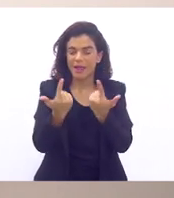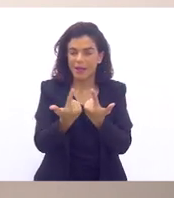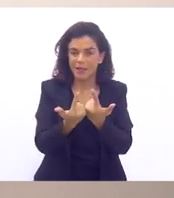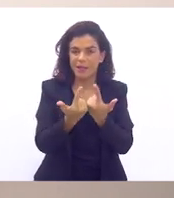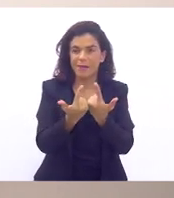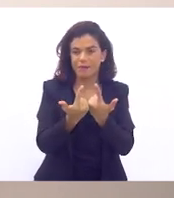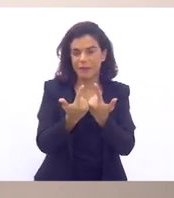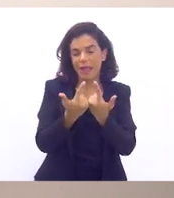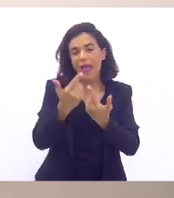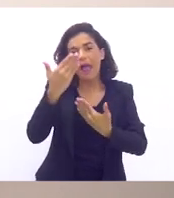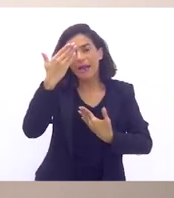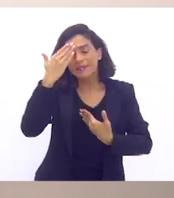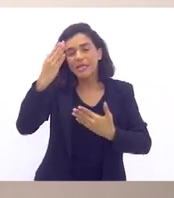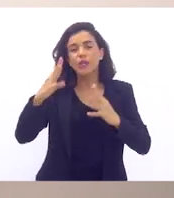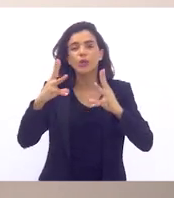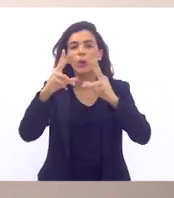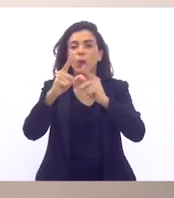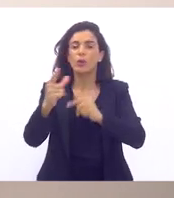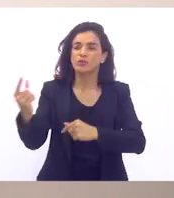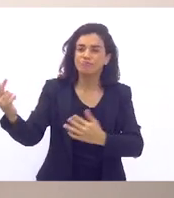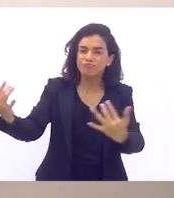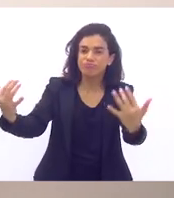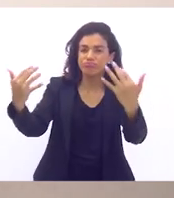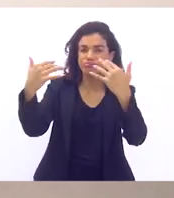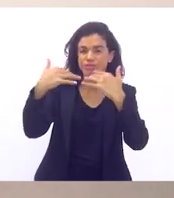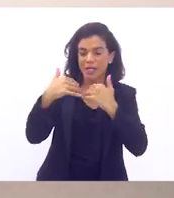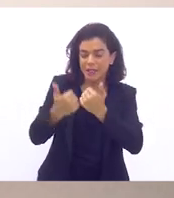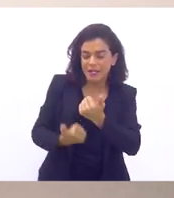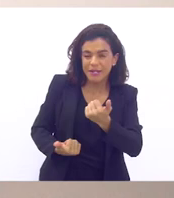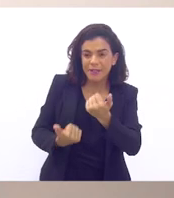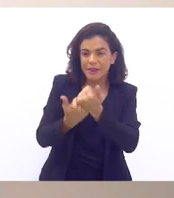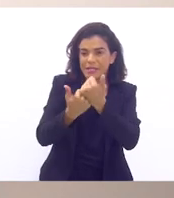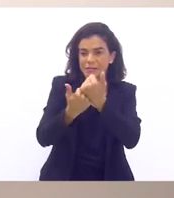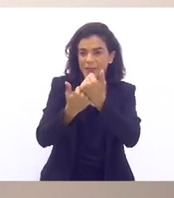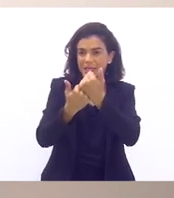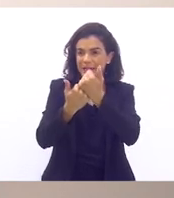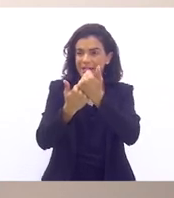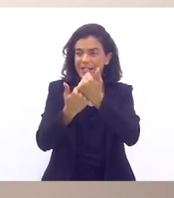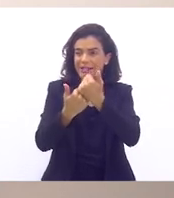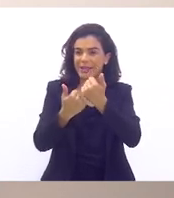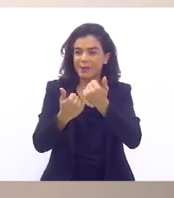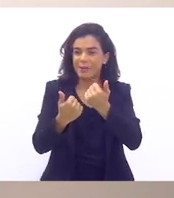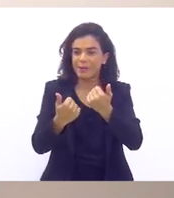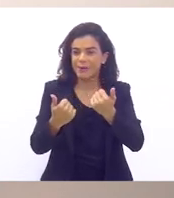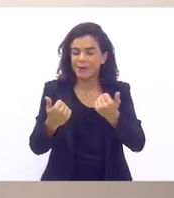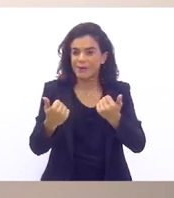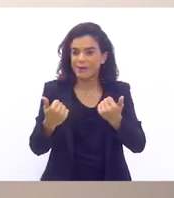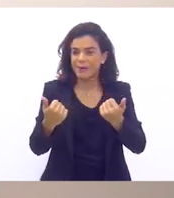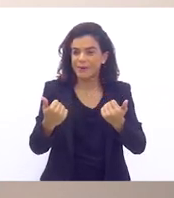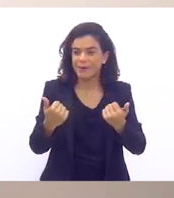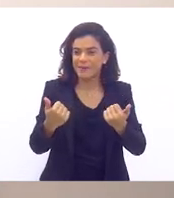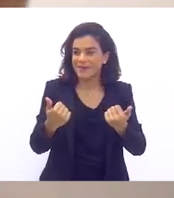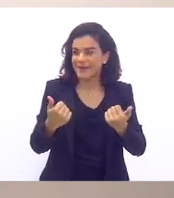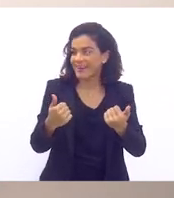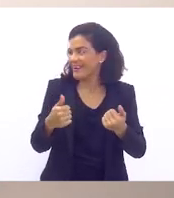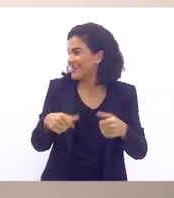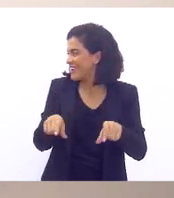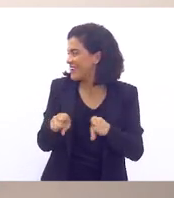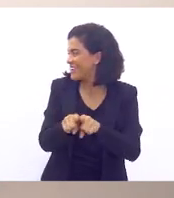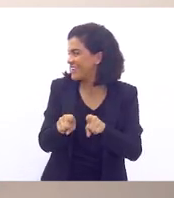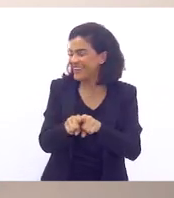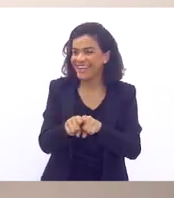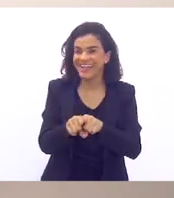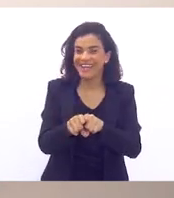que se disponibilizaram a vir nos apoiar a Katiana Que que foi uma amiga que a rede social